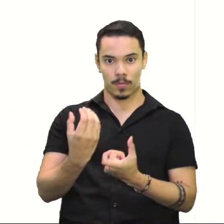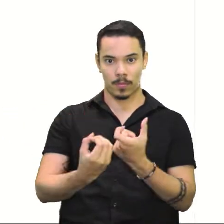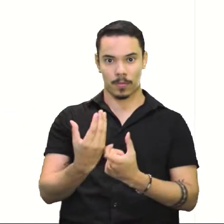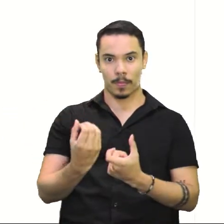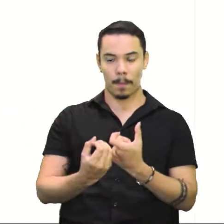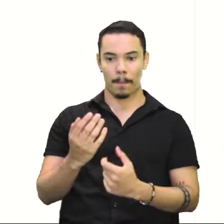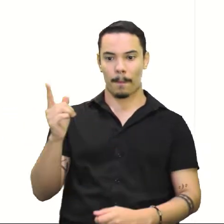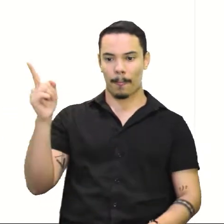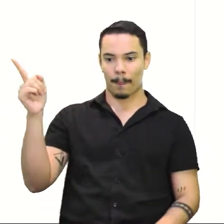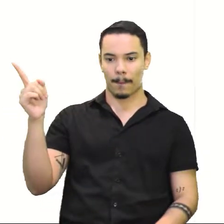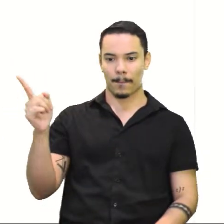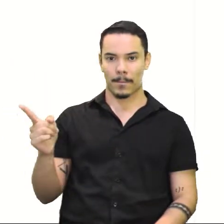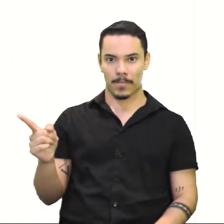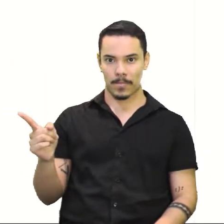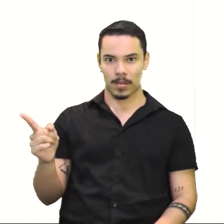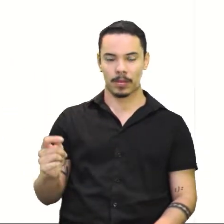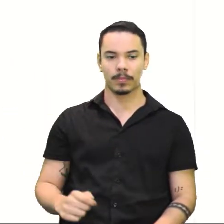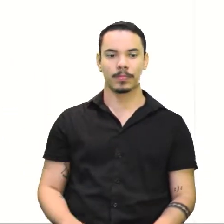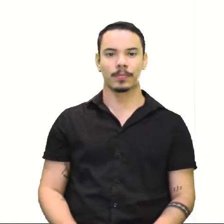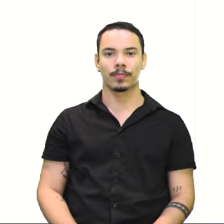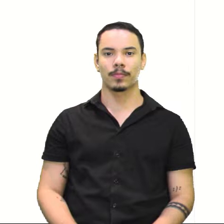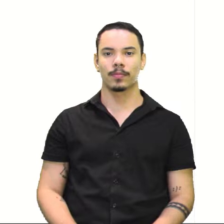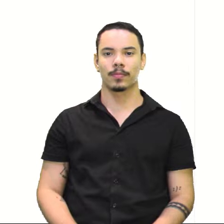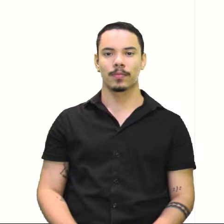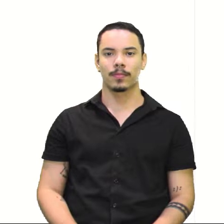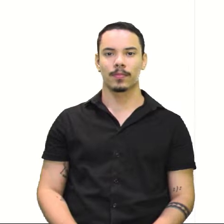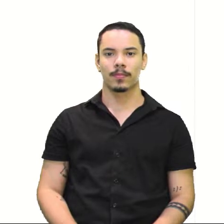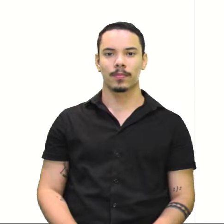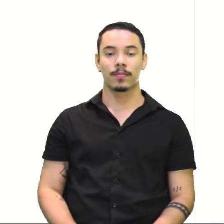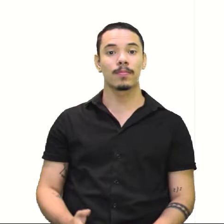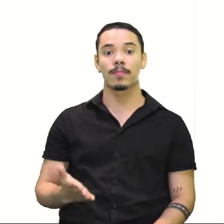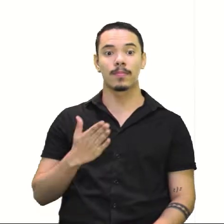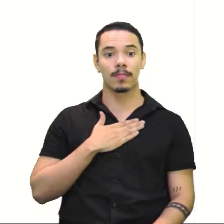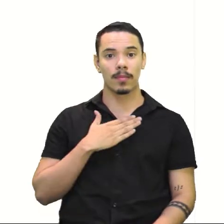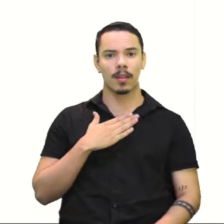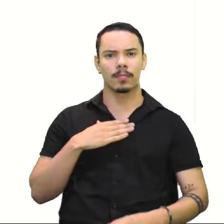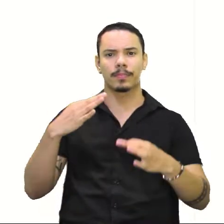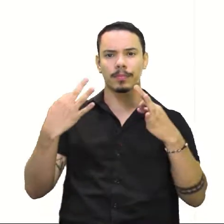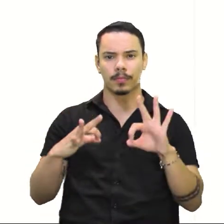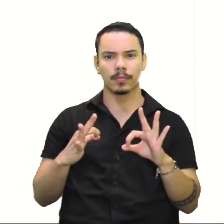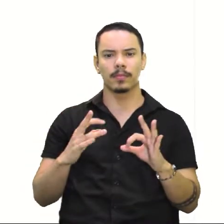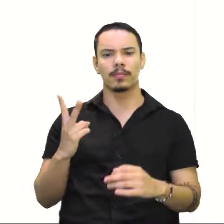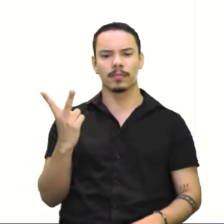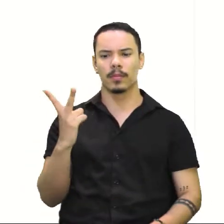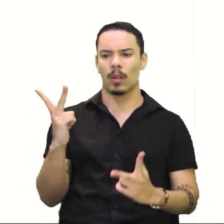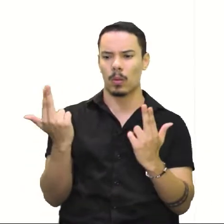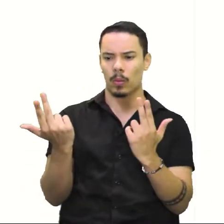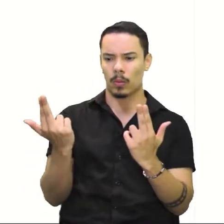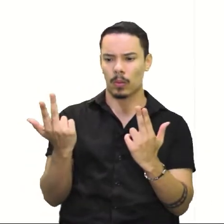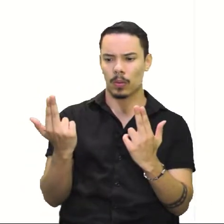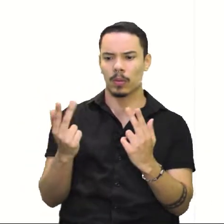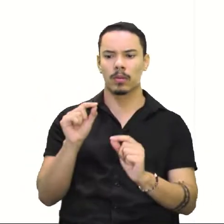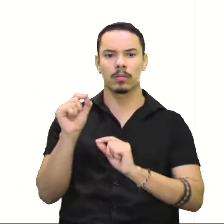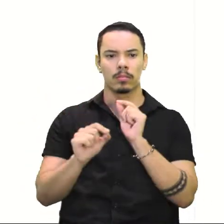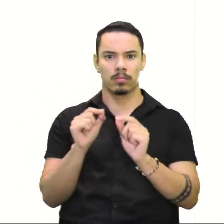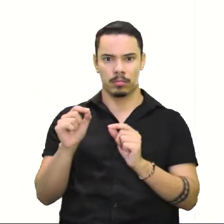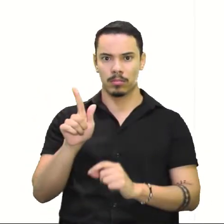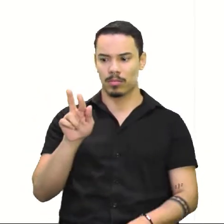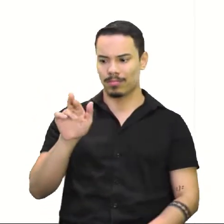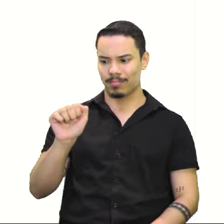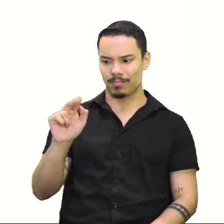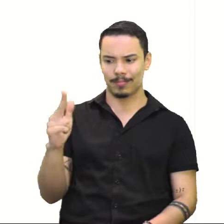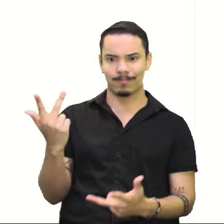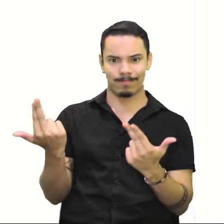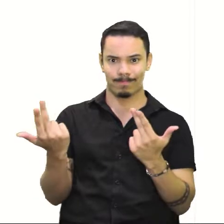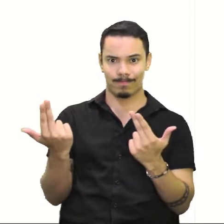5x ao quadrado menos 4x mais 3. Para mim afirmar que eles são iguais, para começo de conversa, o grau é o mesmo? O grau é o